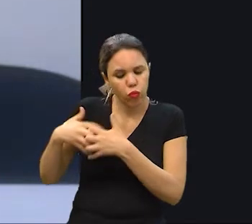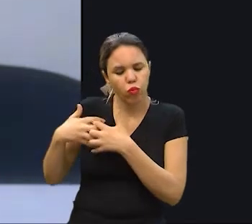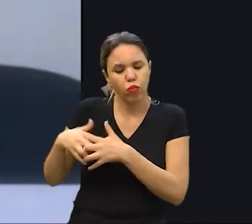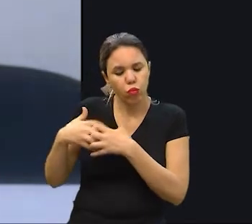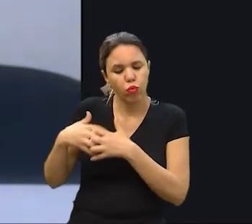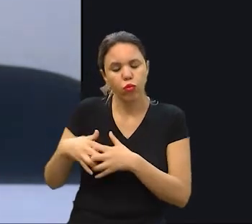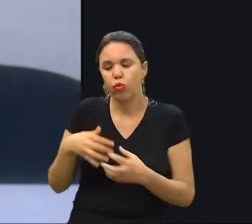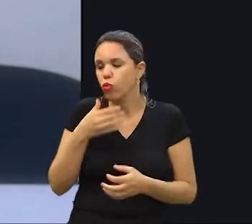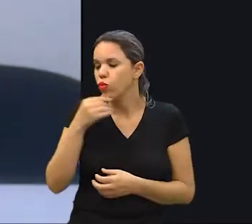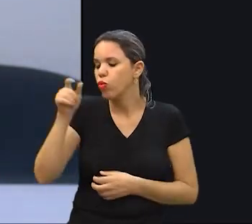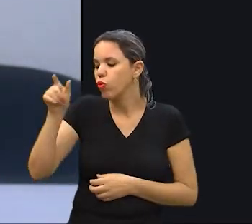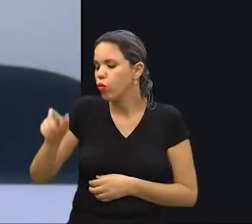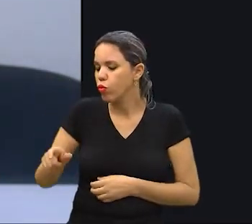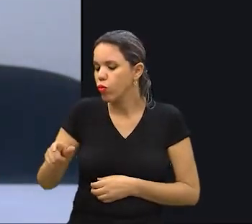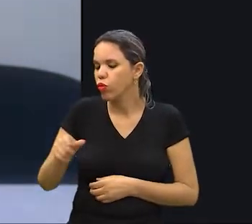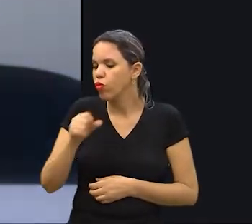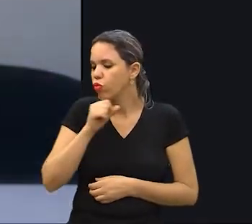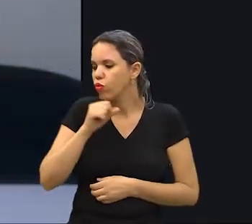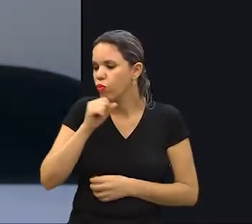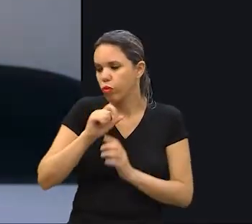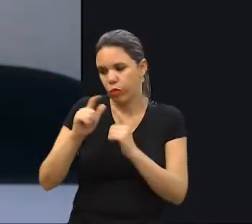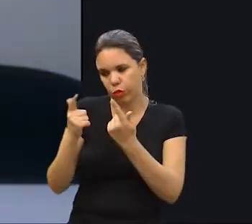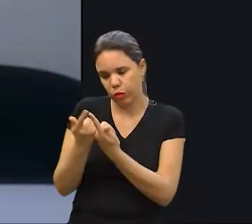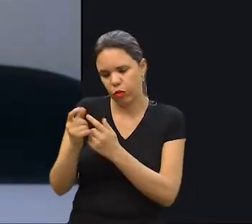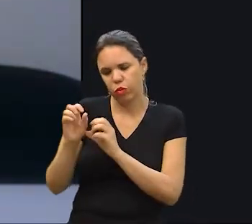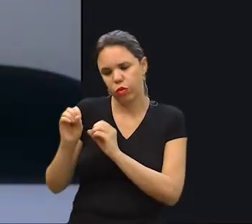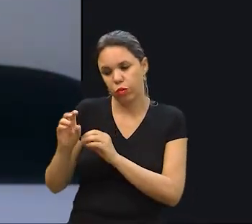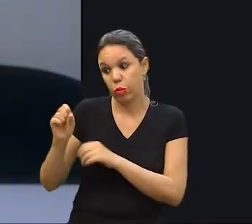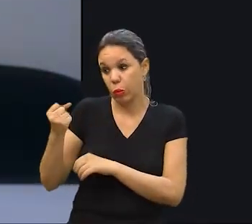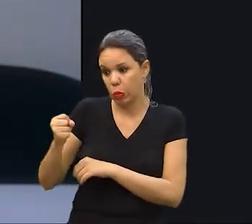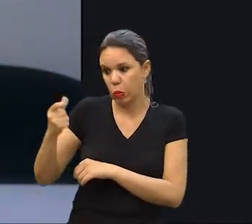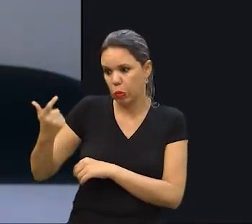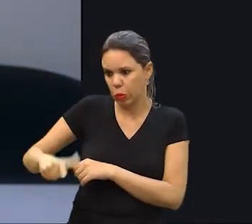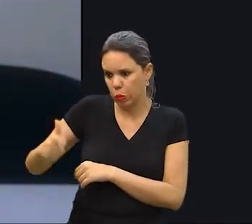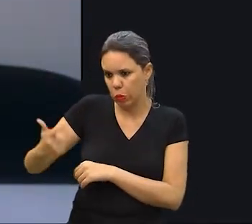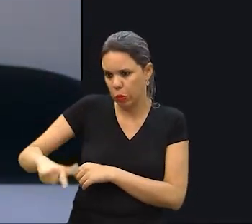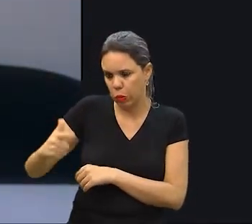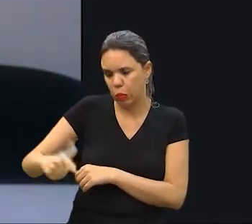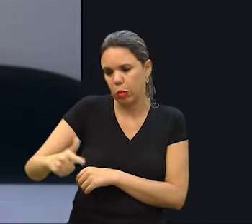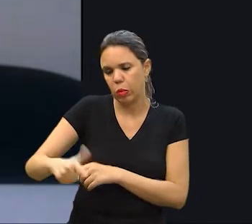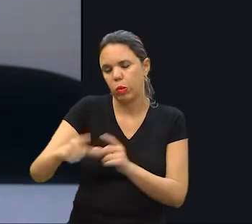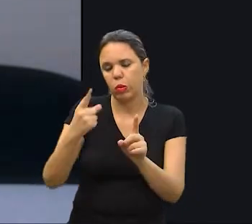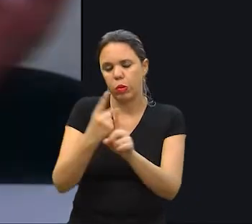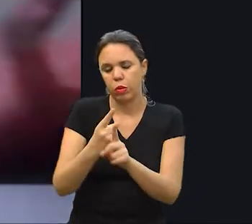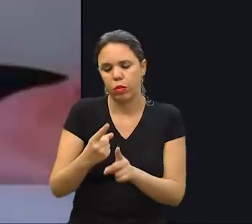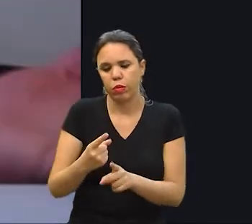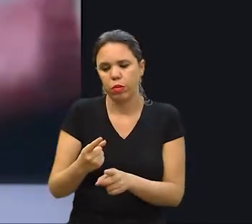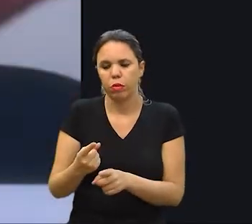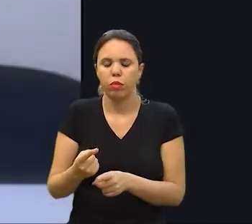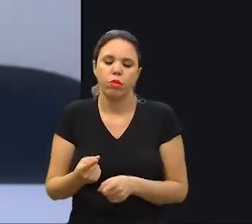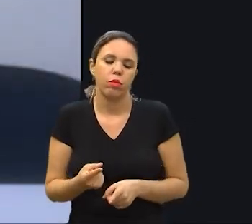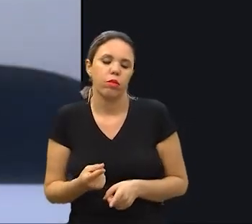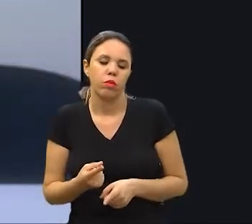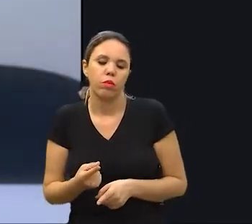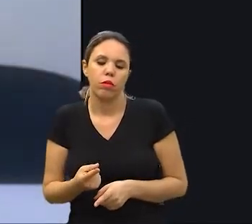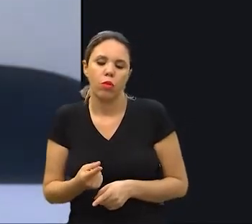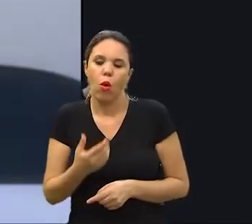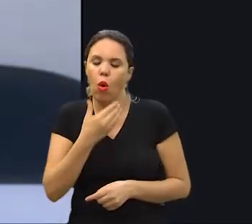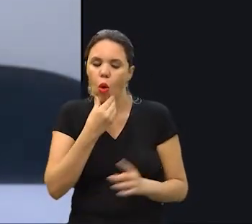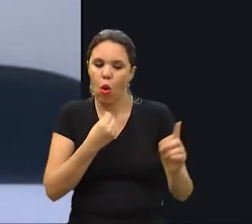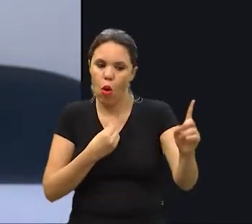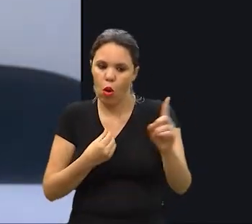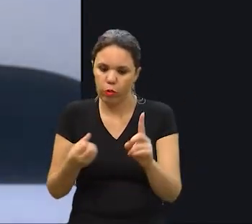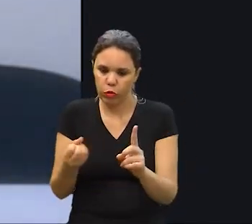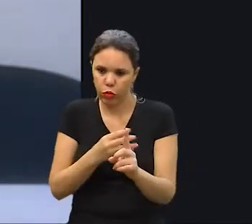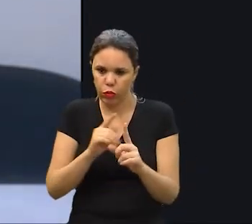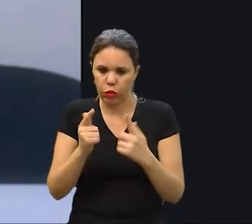reflexivo? Porque aquele homem mais velho do grupo, que já está no 8º, no 9º encontro, quando recebe um homem que